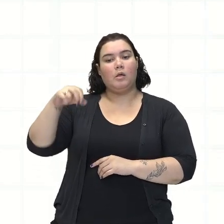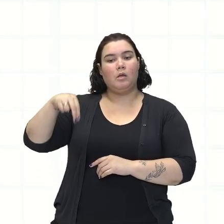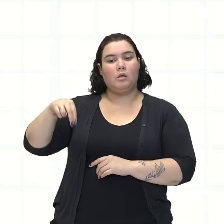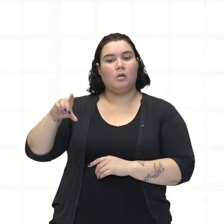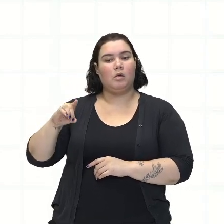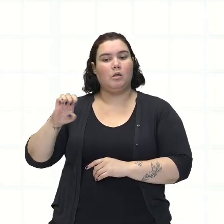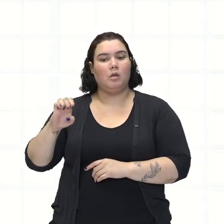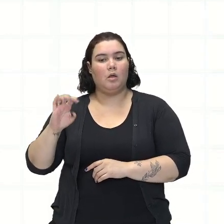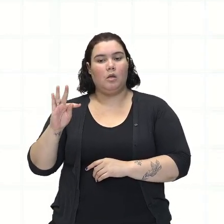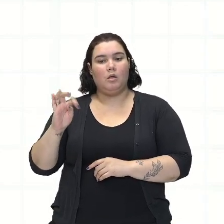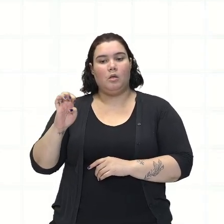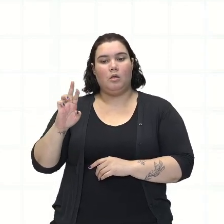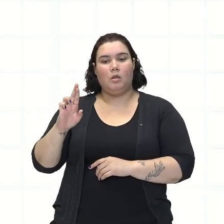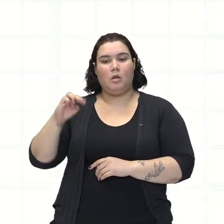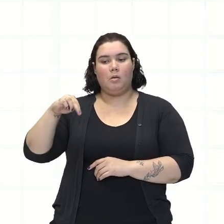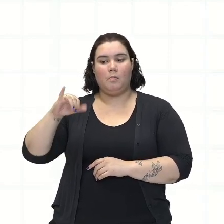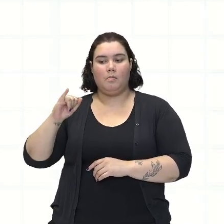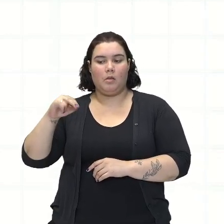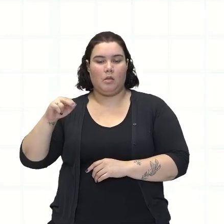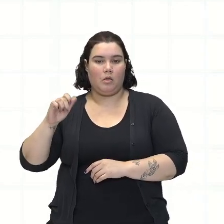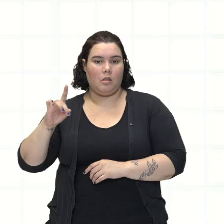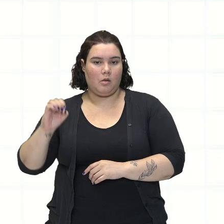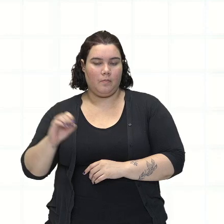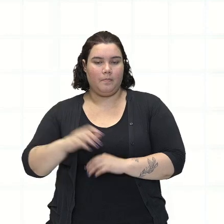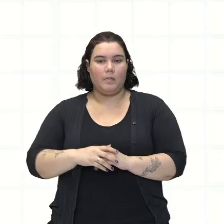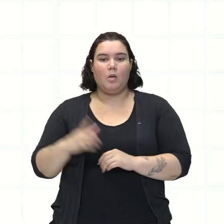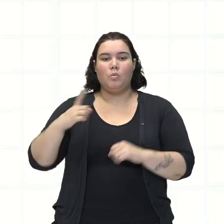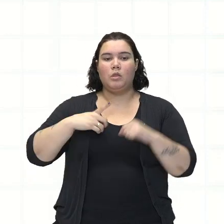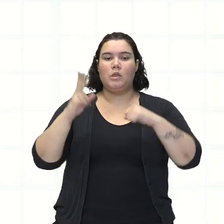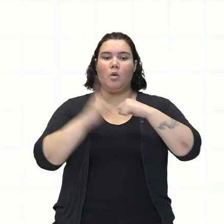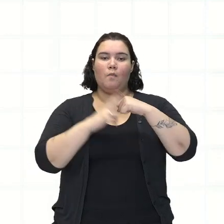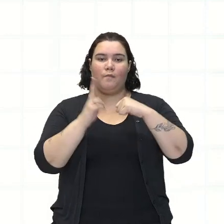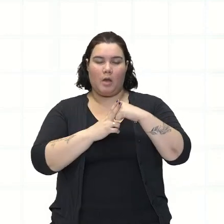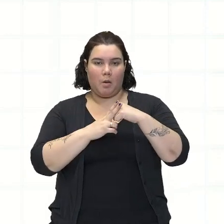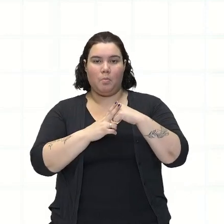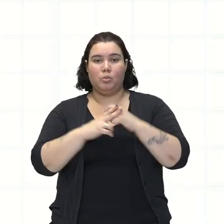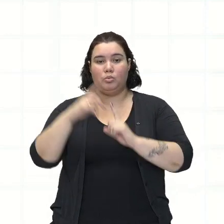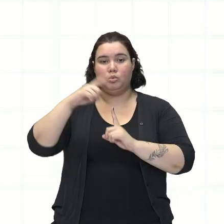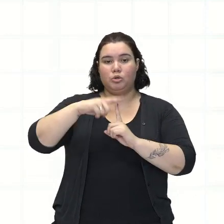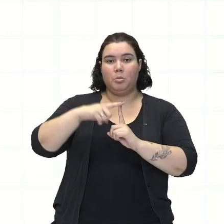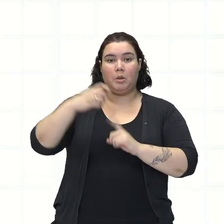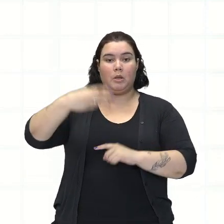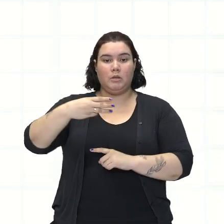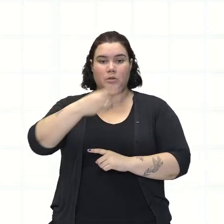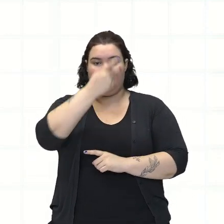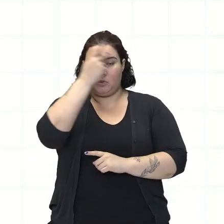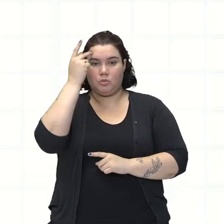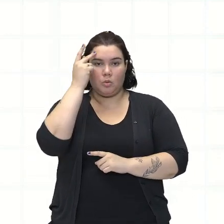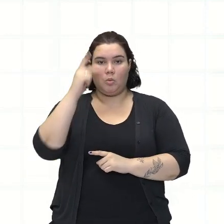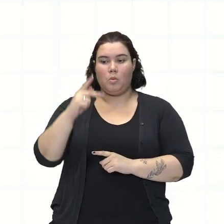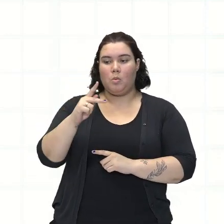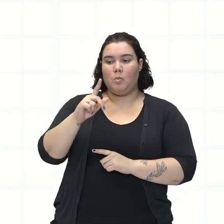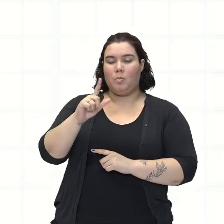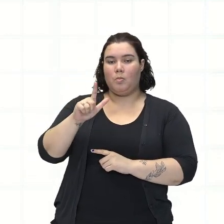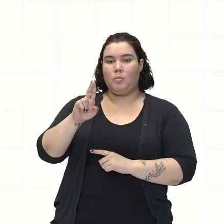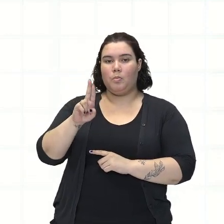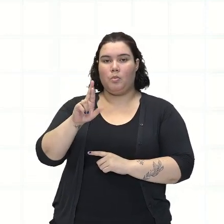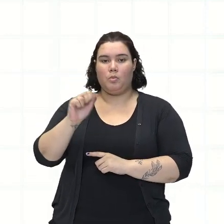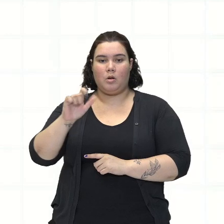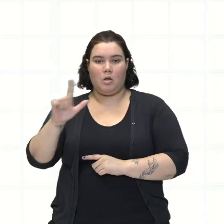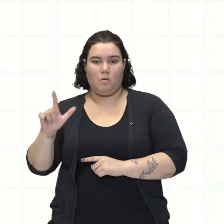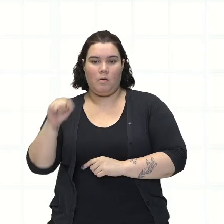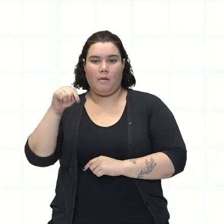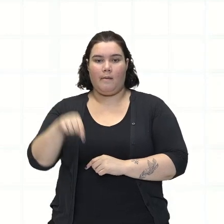verbos que estão flexionados na terceira pessoa do plural, eles, ou na terceira pessoa do singular, ele ou